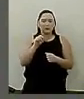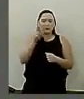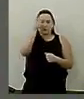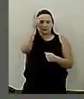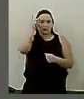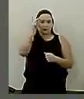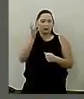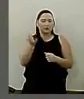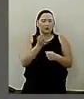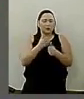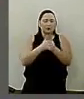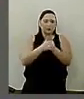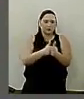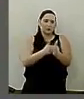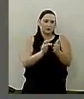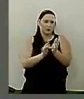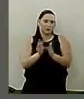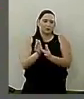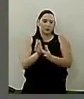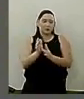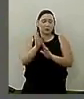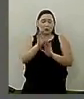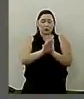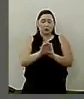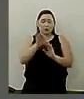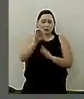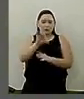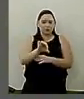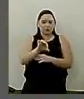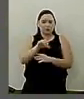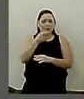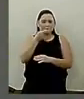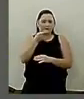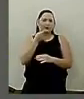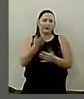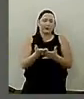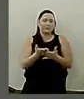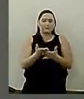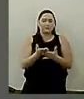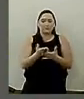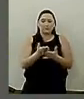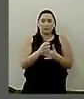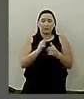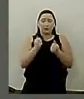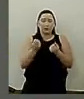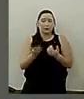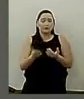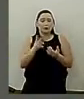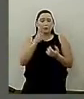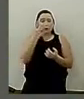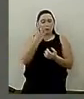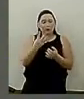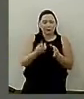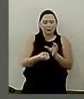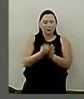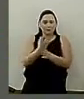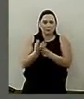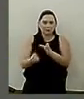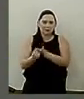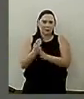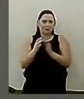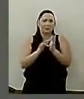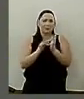desejam segui-lo, pois capítulo 9 ele vai tratar dessas coisas. Dessa forma, os quatro milagres,